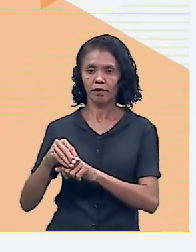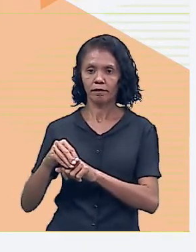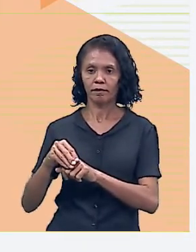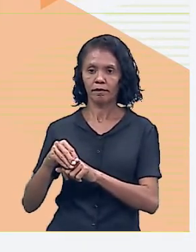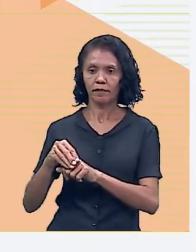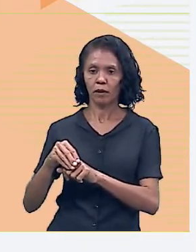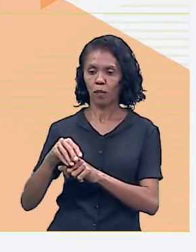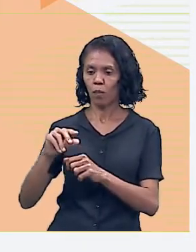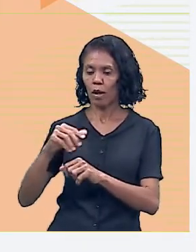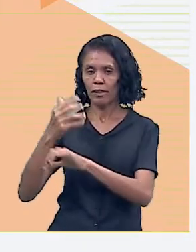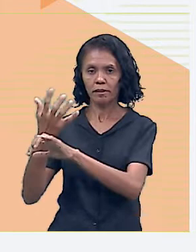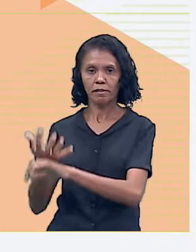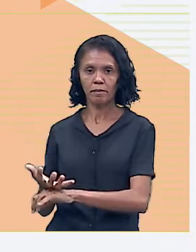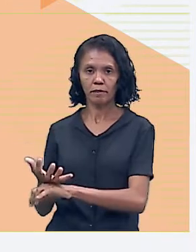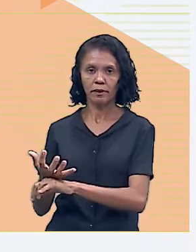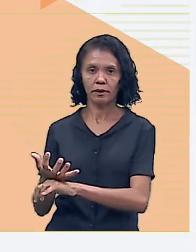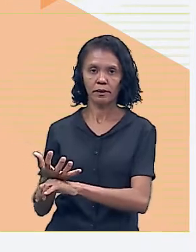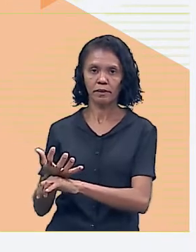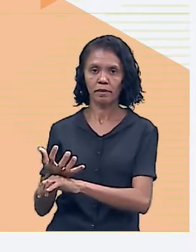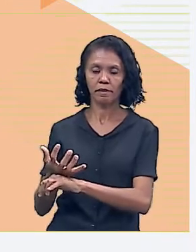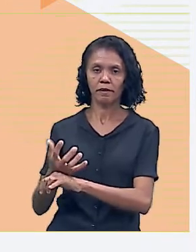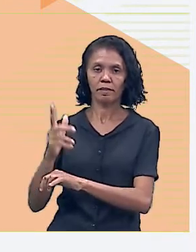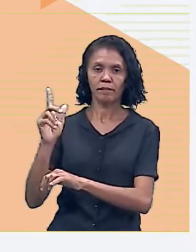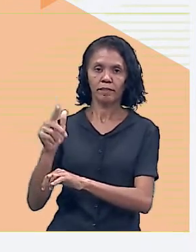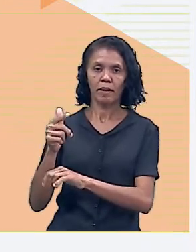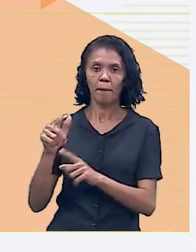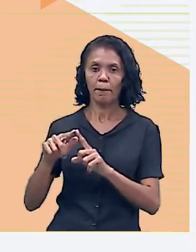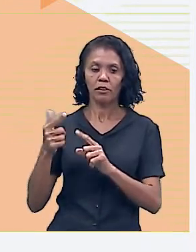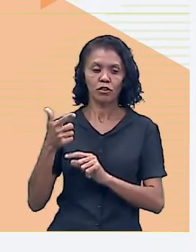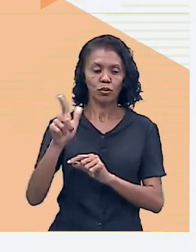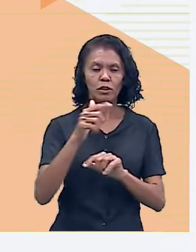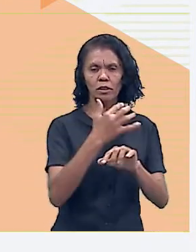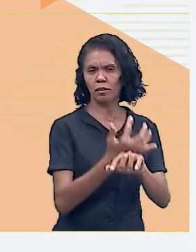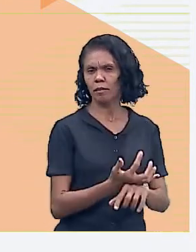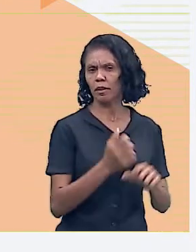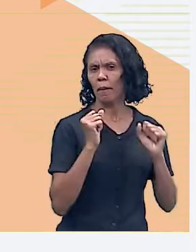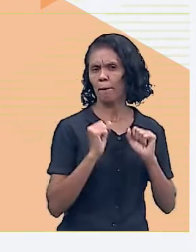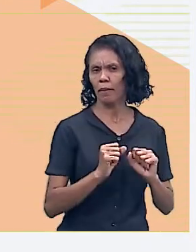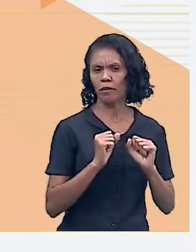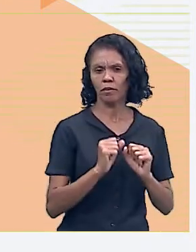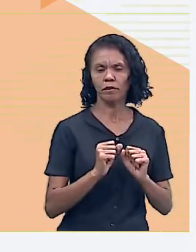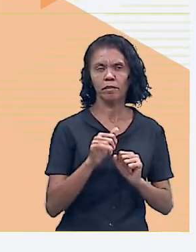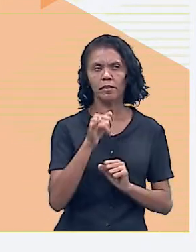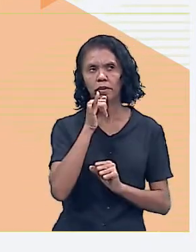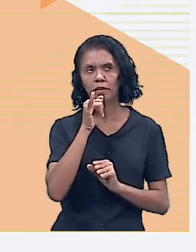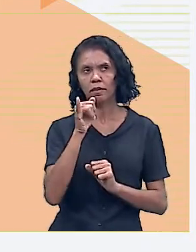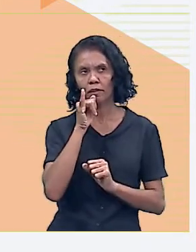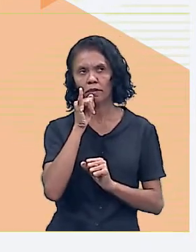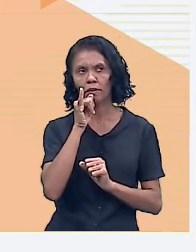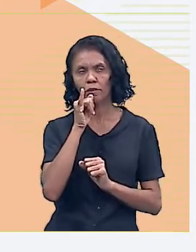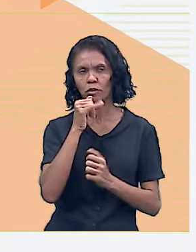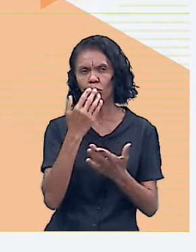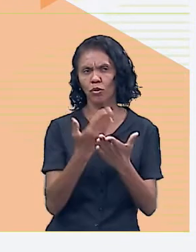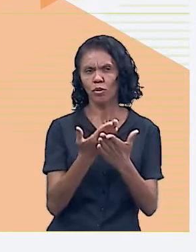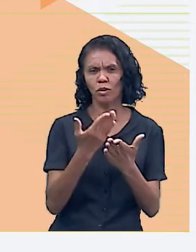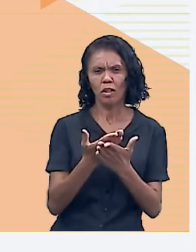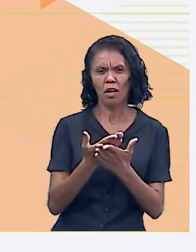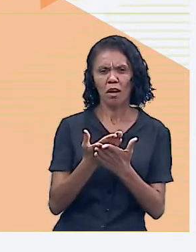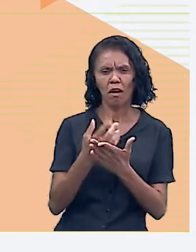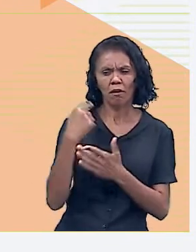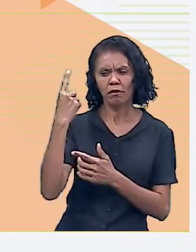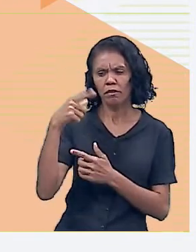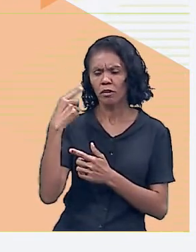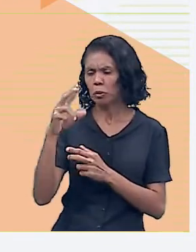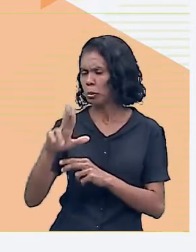grade curricular você pode já ter conhecimento de outras áreas do Saber pro seu nunca estudei direito na minha vida mas se você tem uma noção de